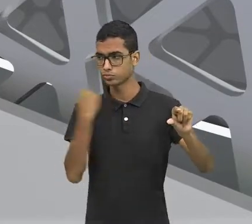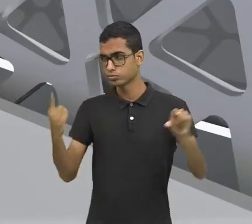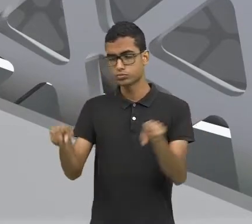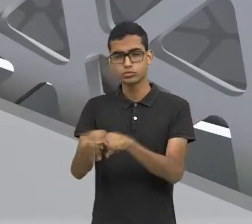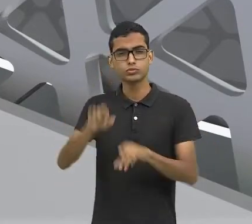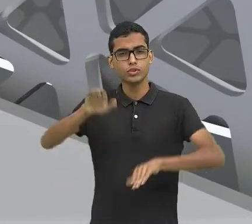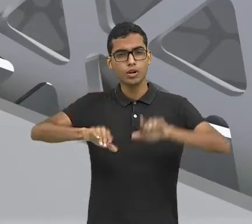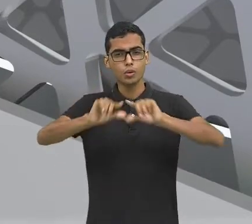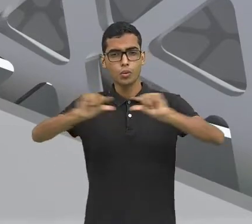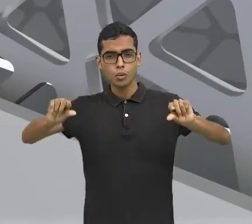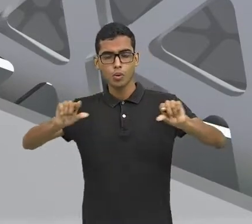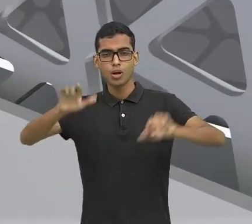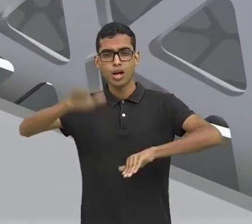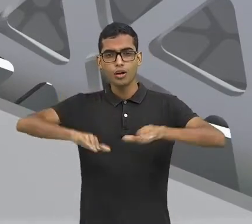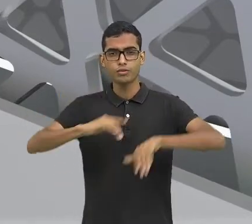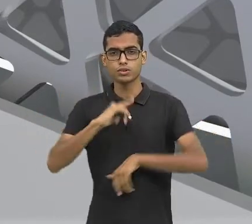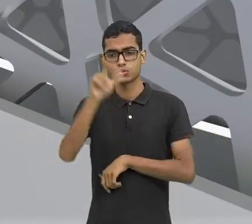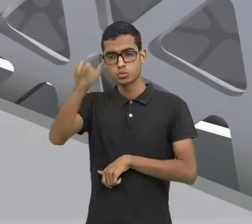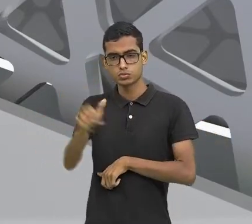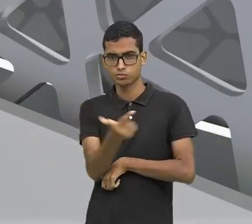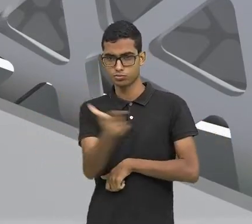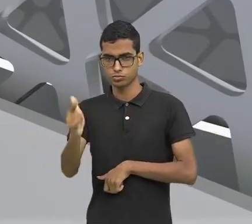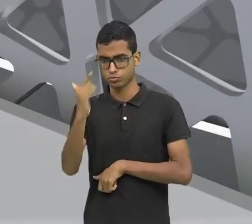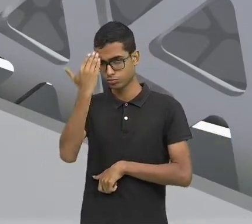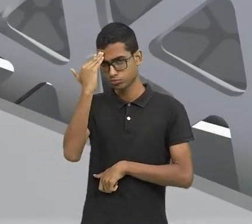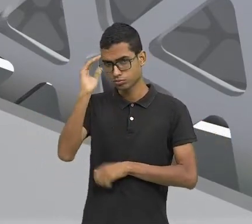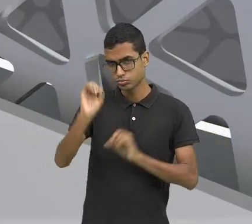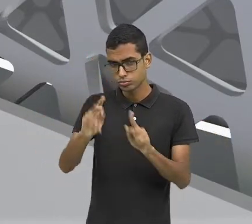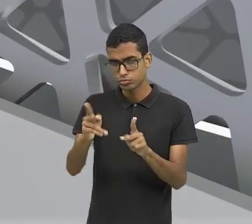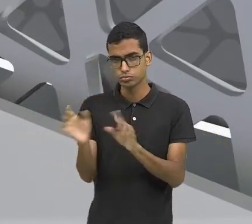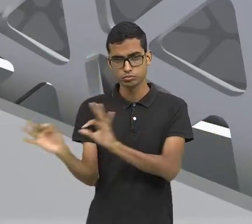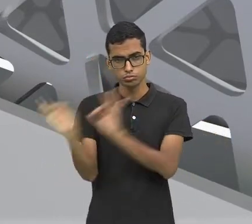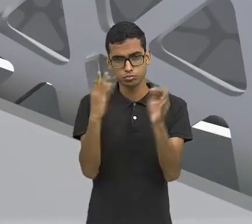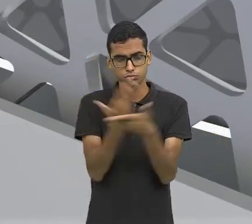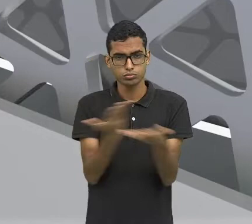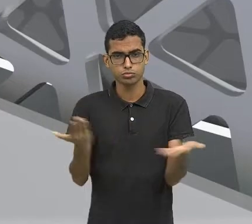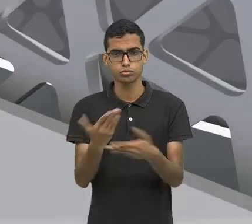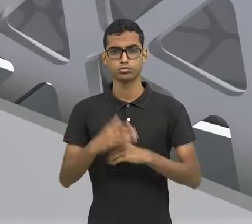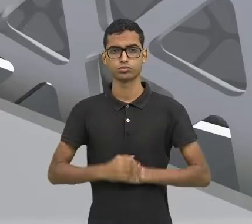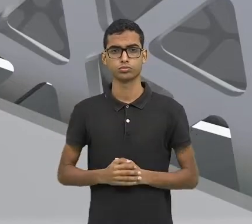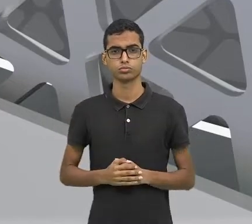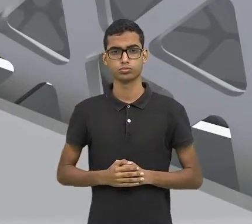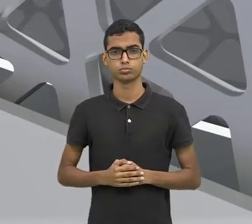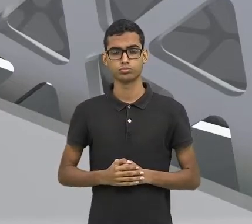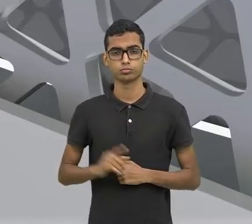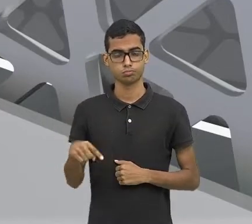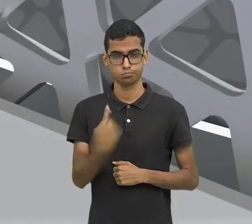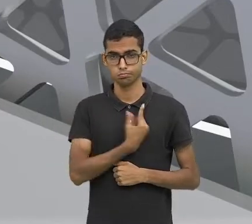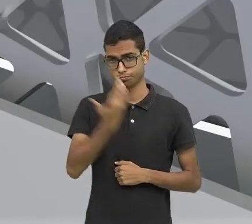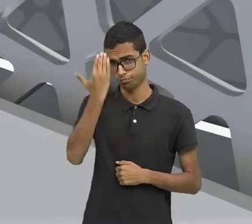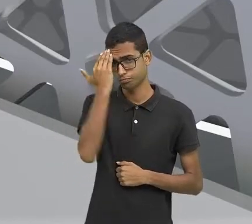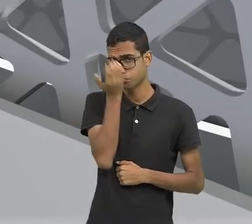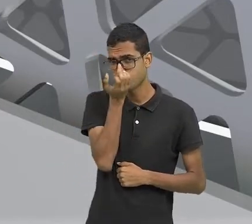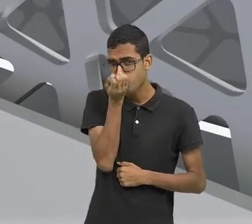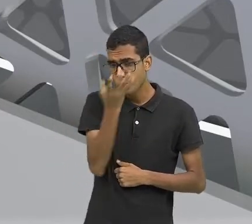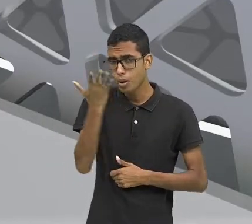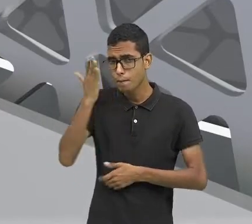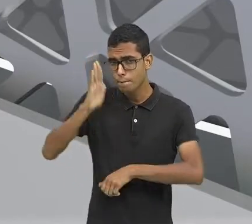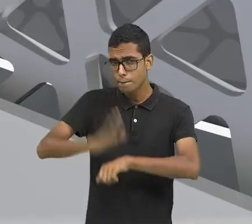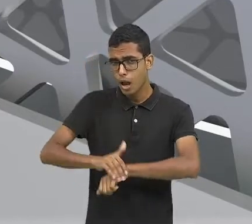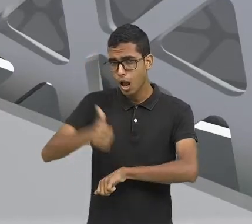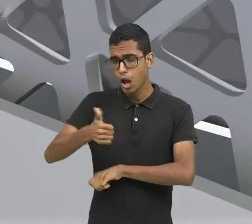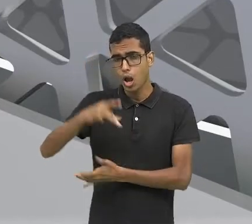repente, não possuem sujeito, mas vamos compreender isso durante a nossa aula. Para que a gente possa compreender bem, é